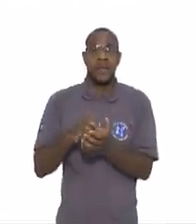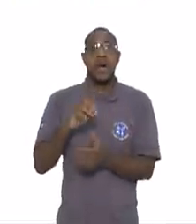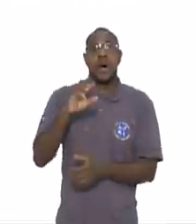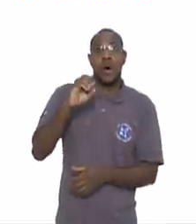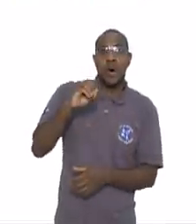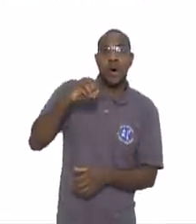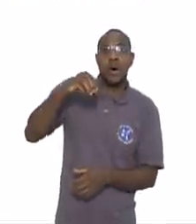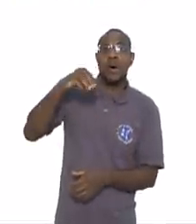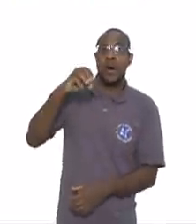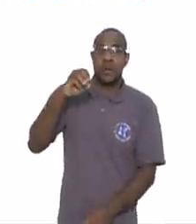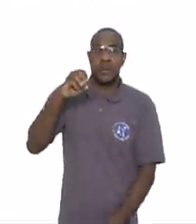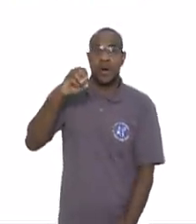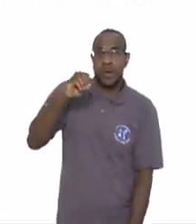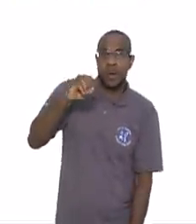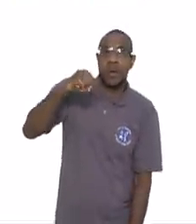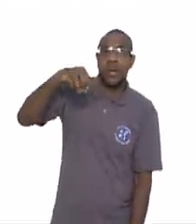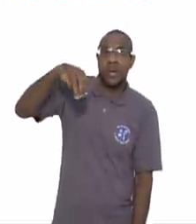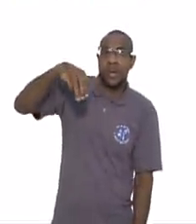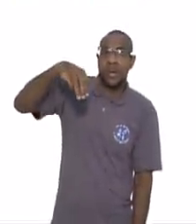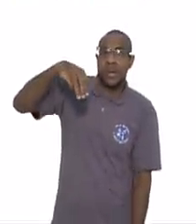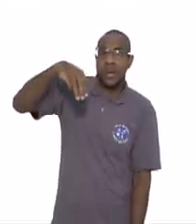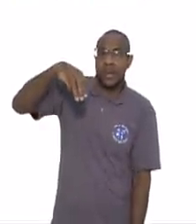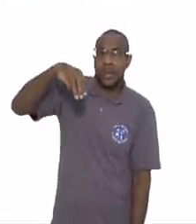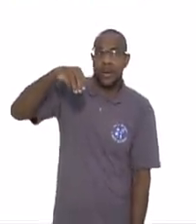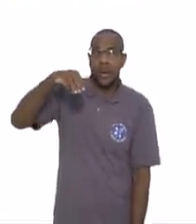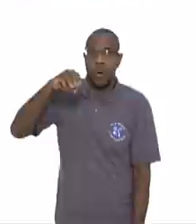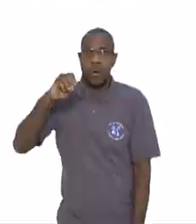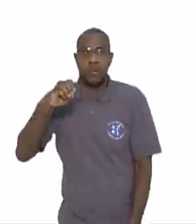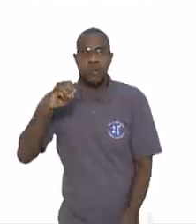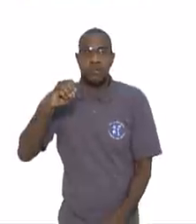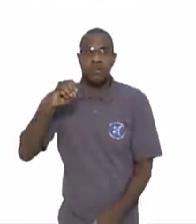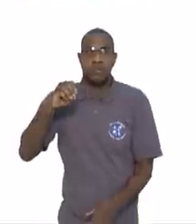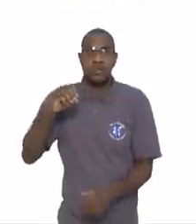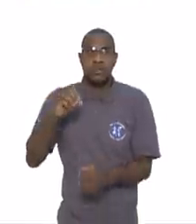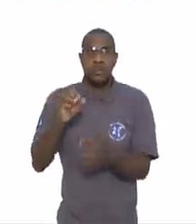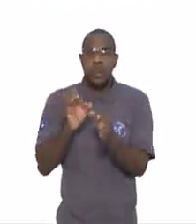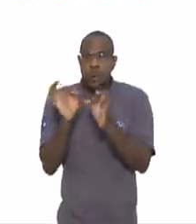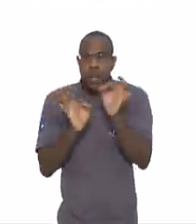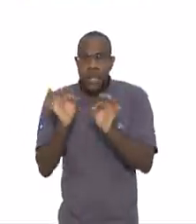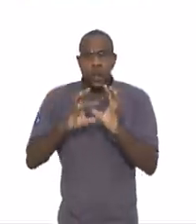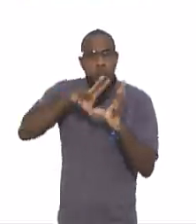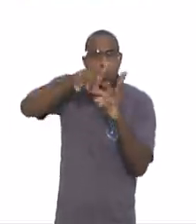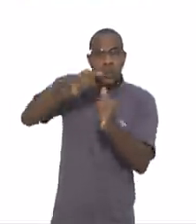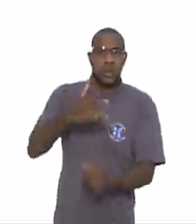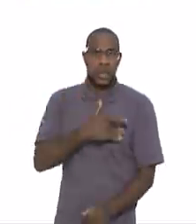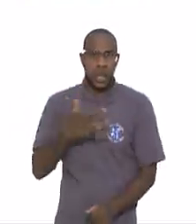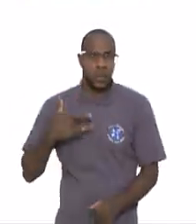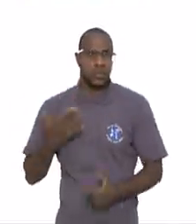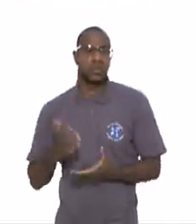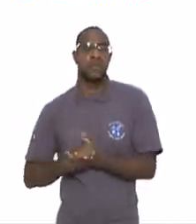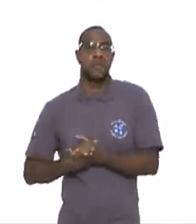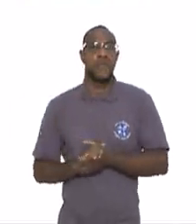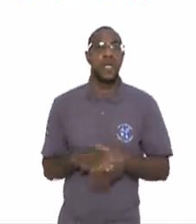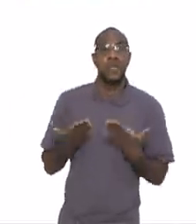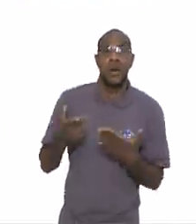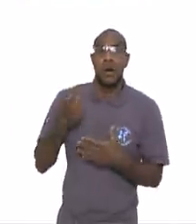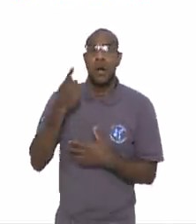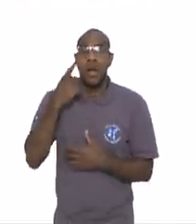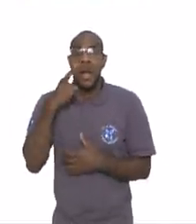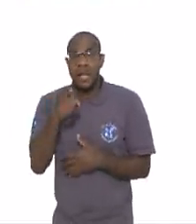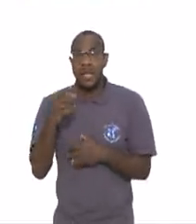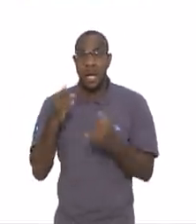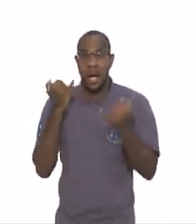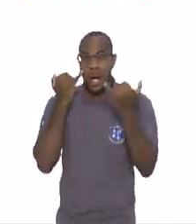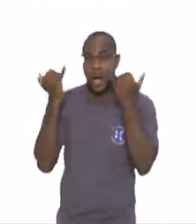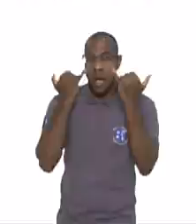em humano no mundo. A testagem em profissionais de saúde em São Paulo começou no sábado, dia 20, com triagem dos voluntários. Então, essa notícia, ó, do